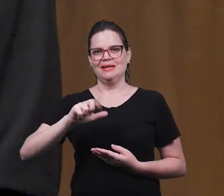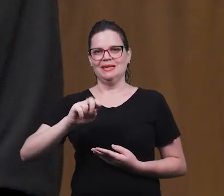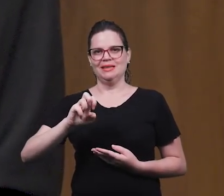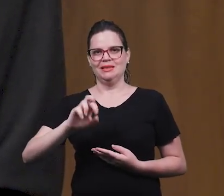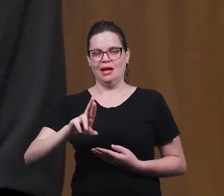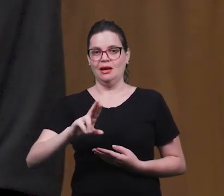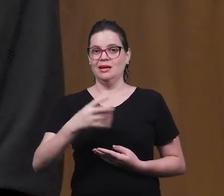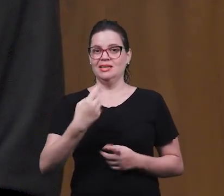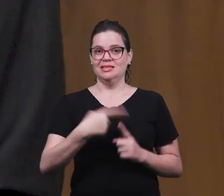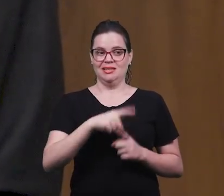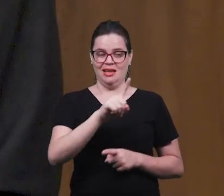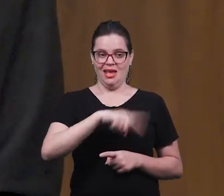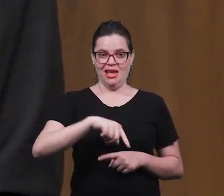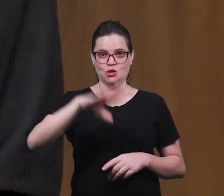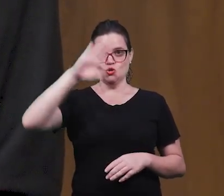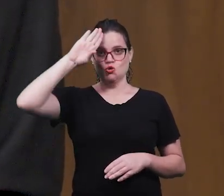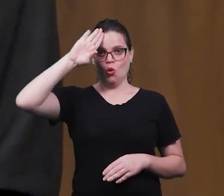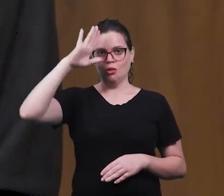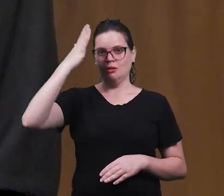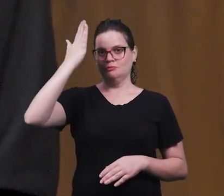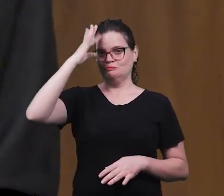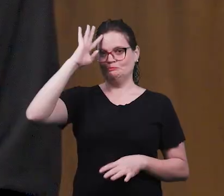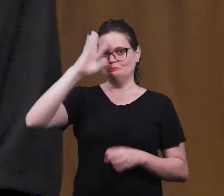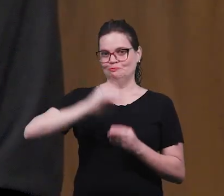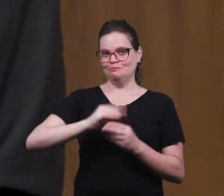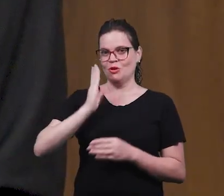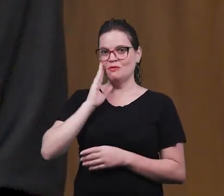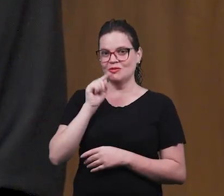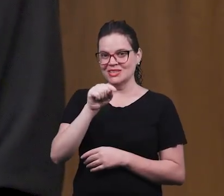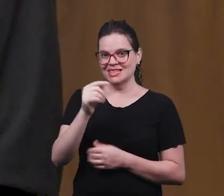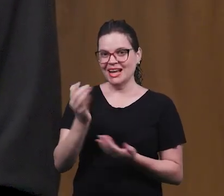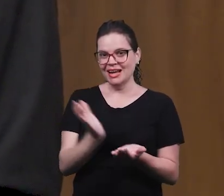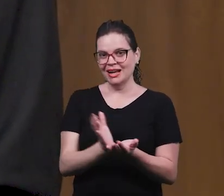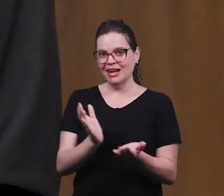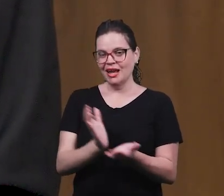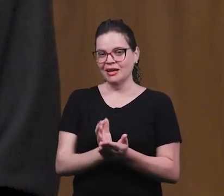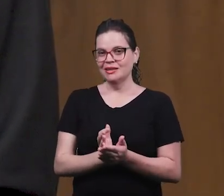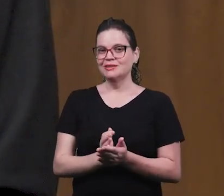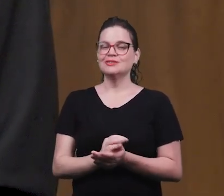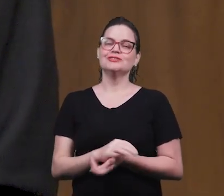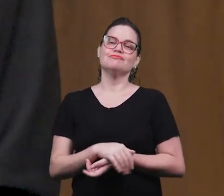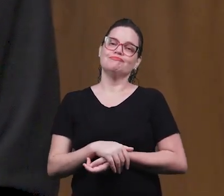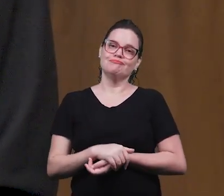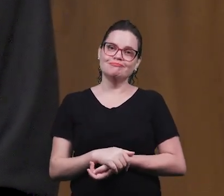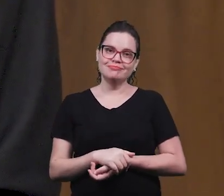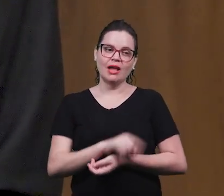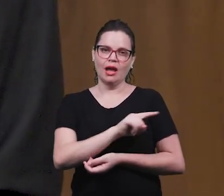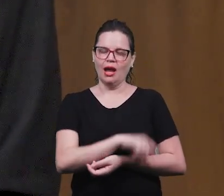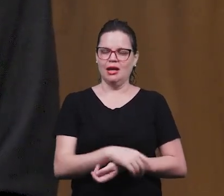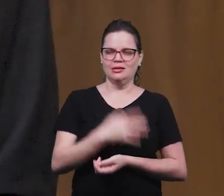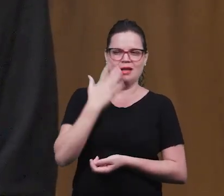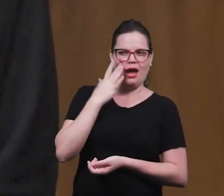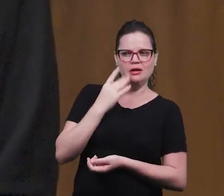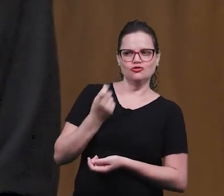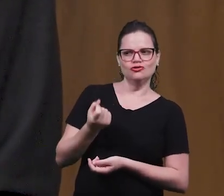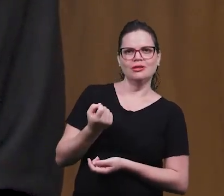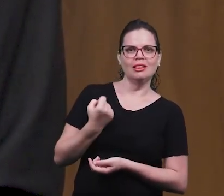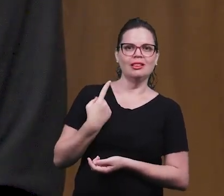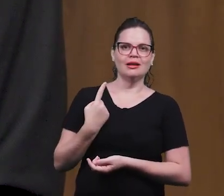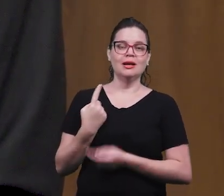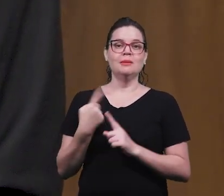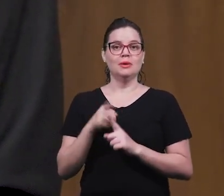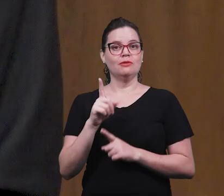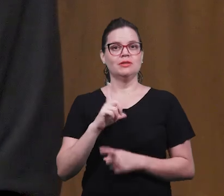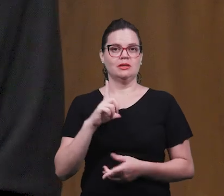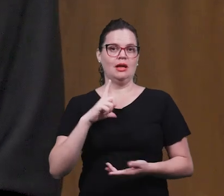colegas sabem que você é crente. Fala assim, você é crente. Então, você tem uma atitude, você tem um posicionamento, você toma